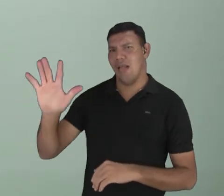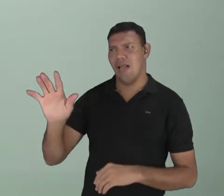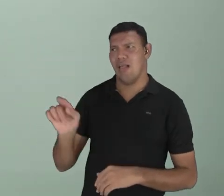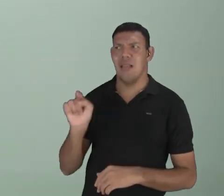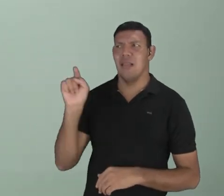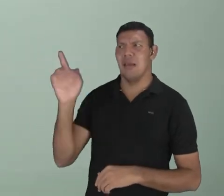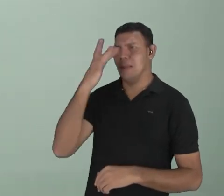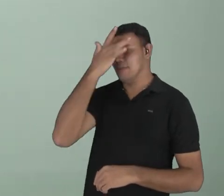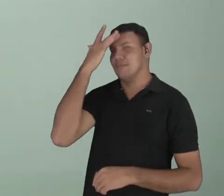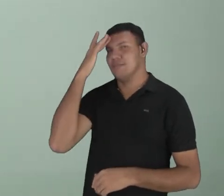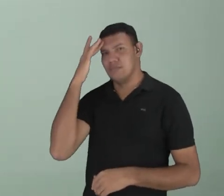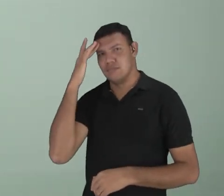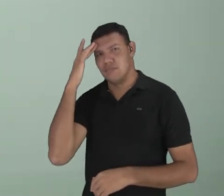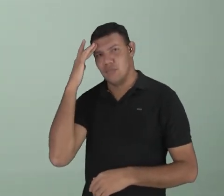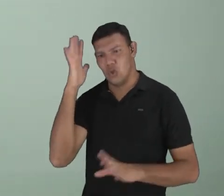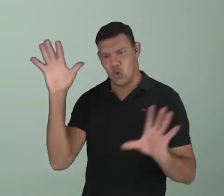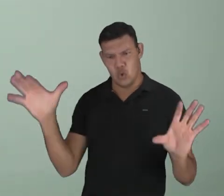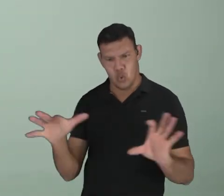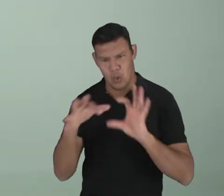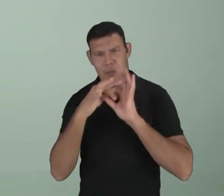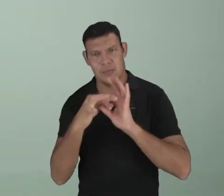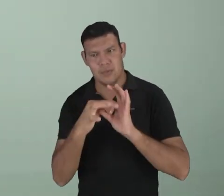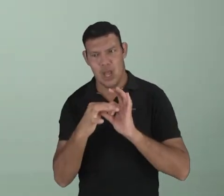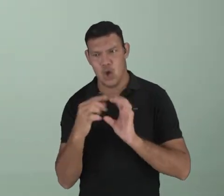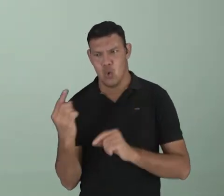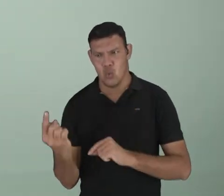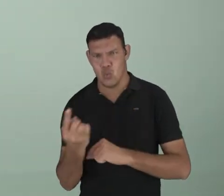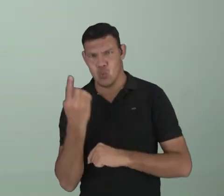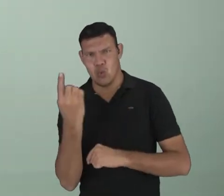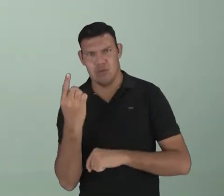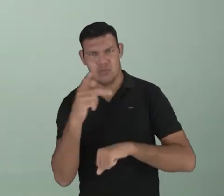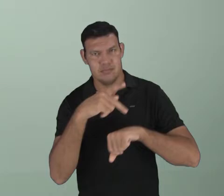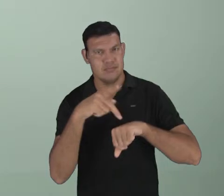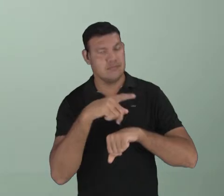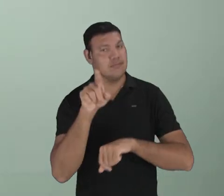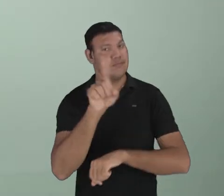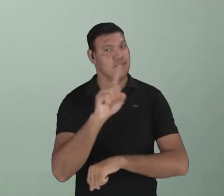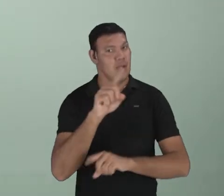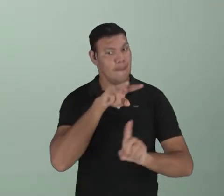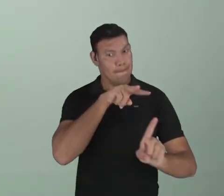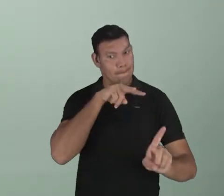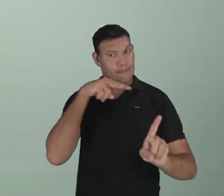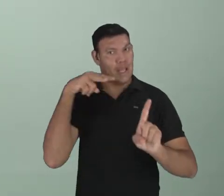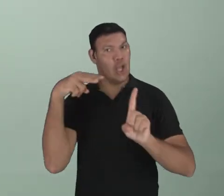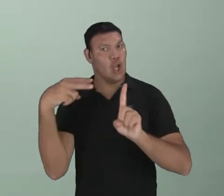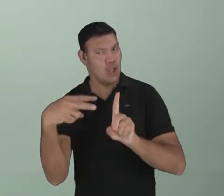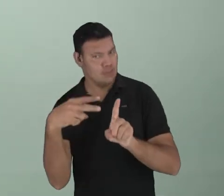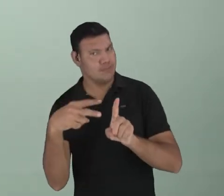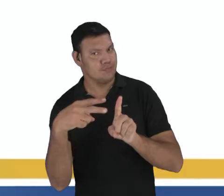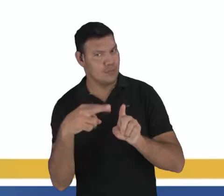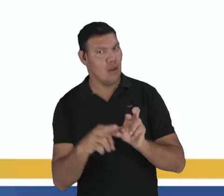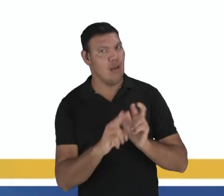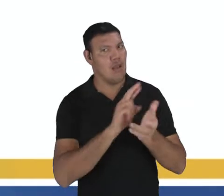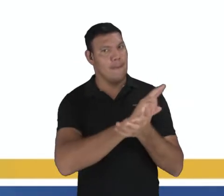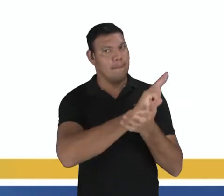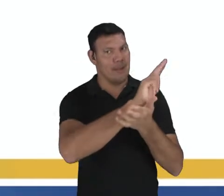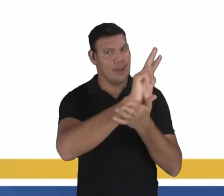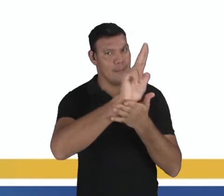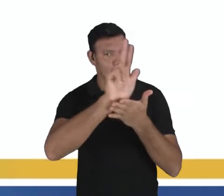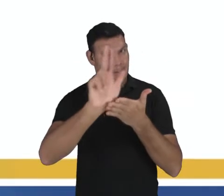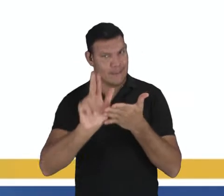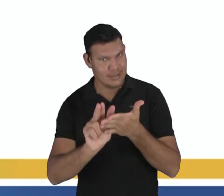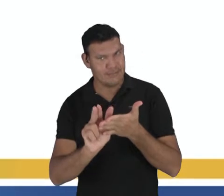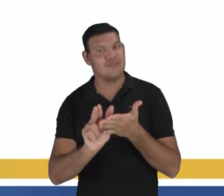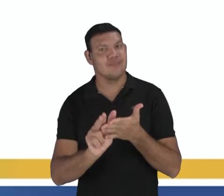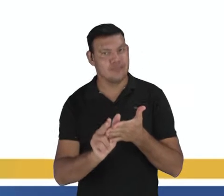um país só, né? E aí a gente está discutindo a África na perspectiva da diversidade, pessoal. É